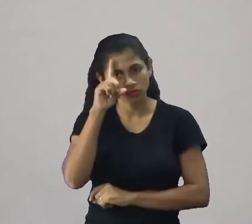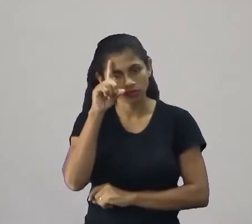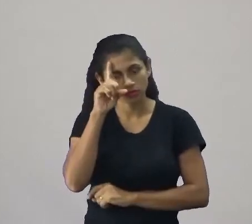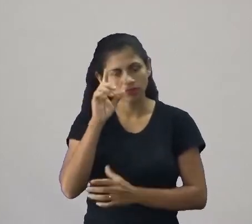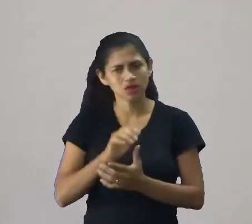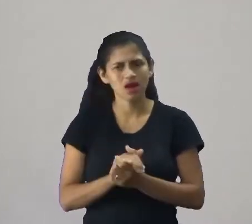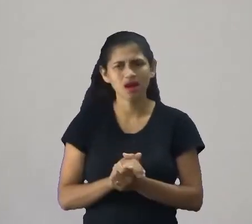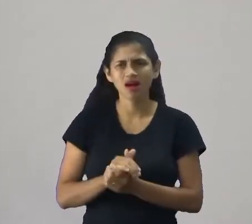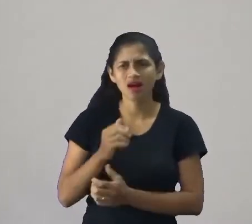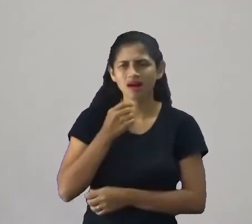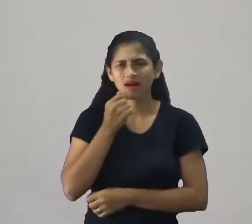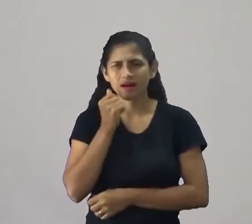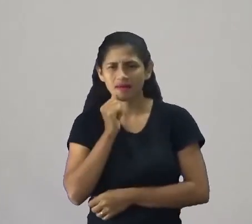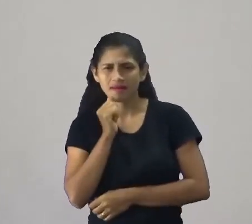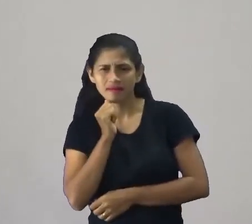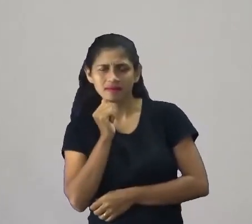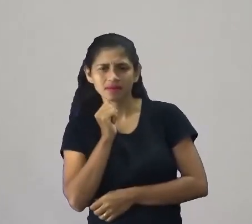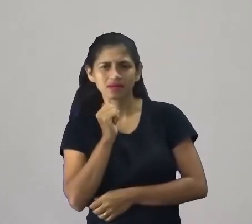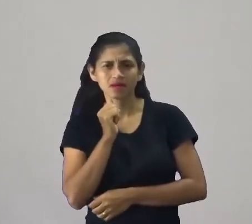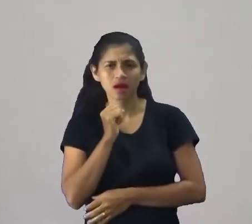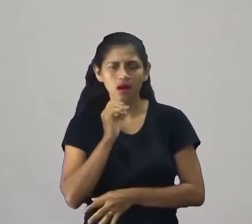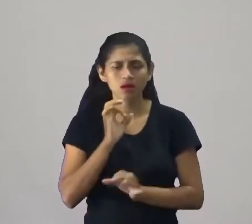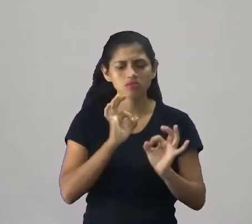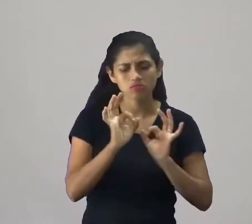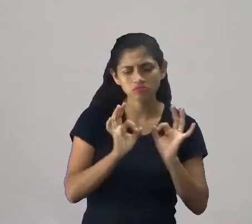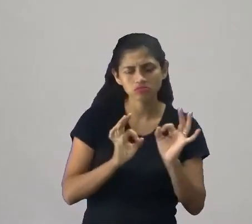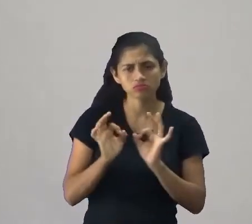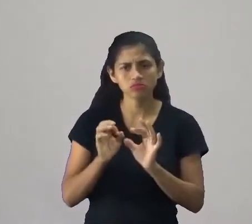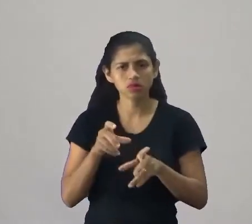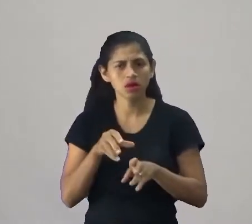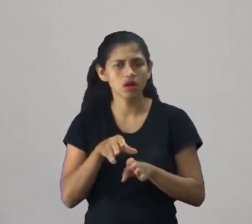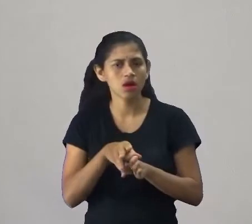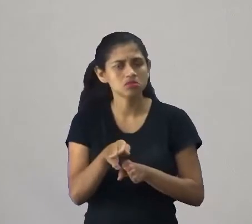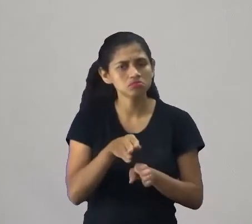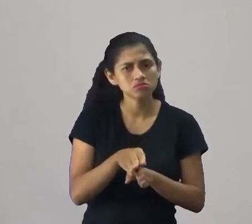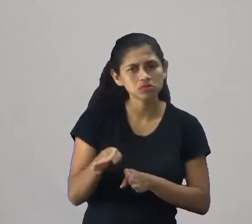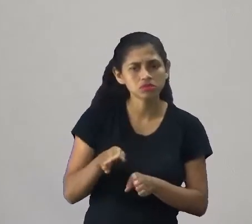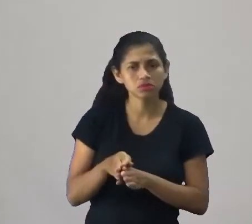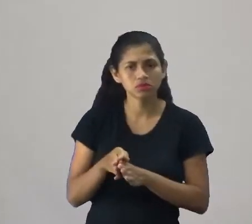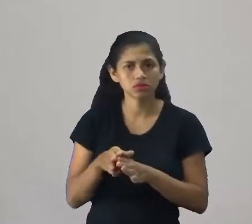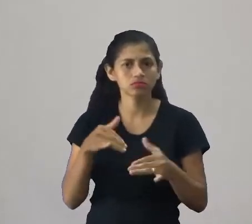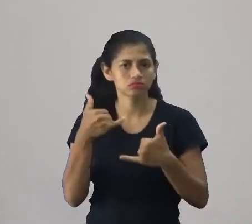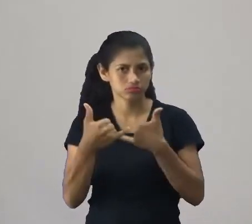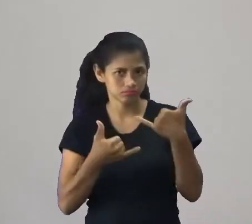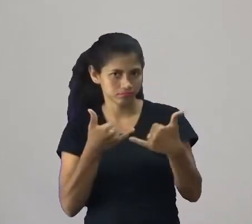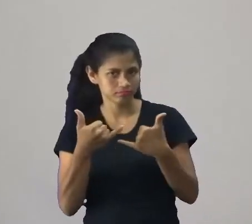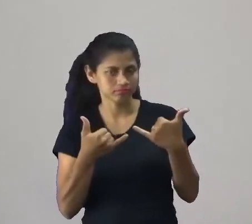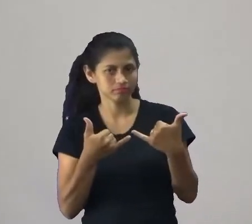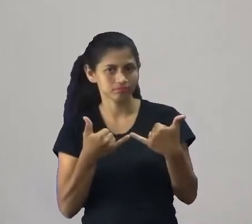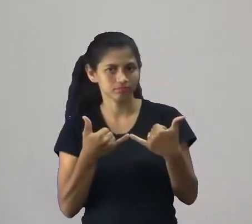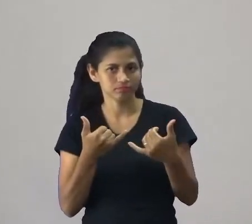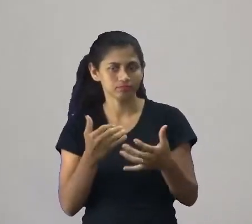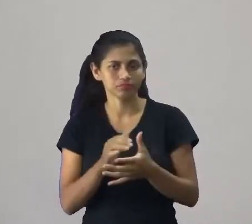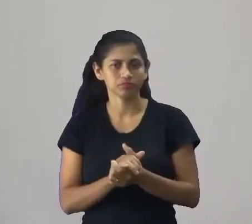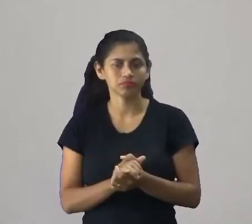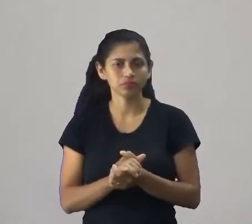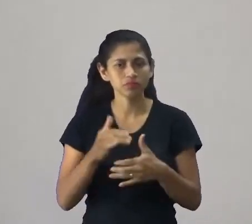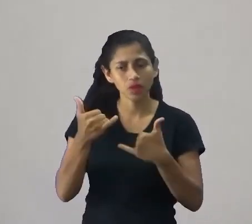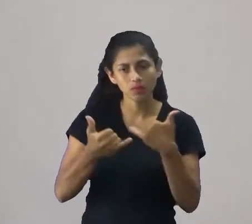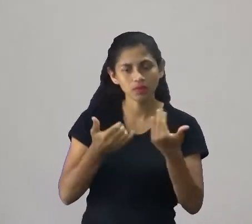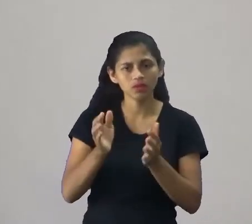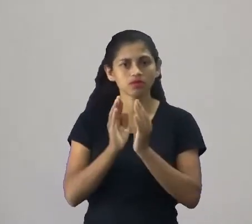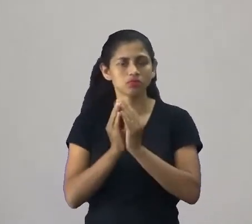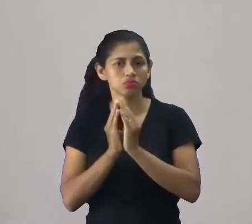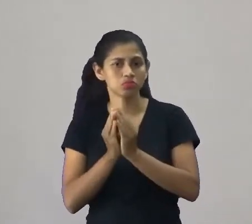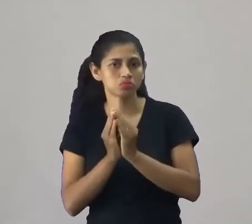que ela é criança, vamos começar a preparar, ensinar por meio de brincadeiras. As brincadeiras são aprendizados. Então, ela ali brinca de